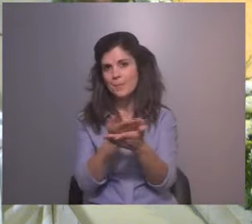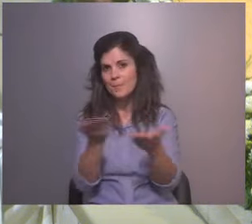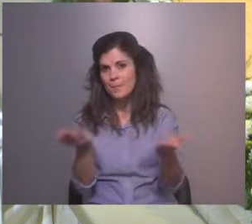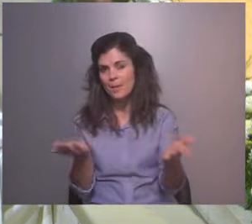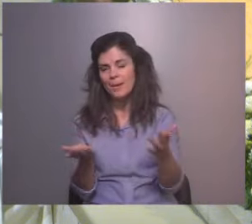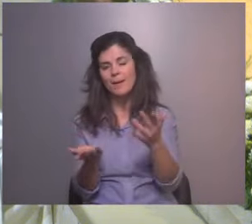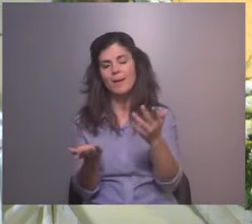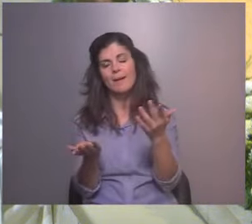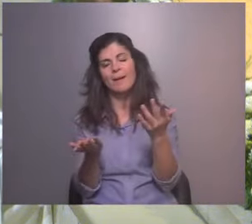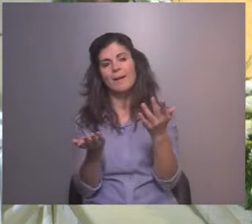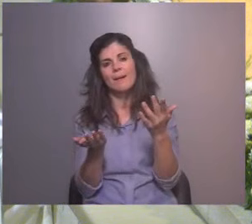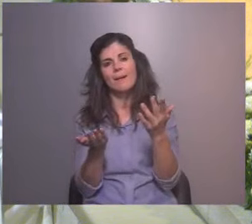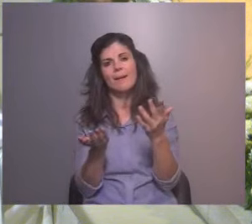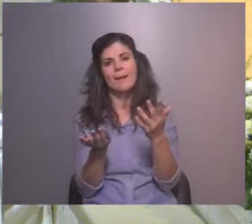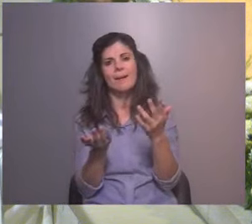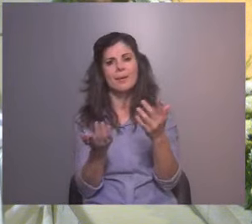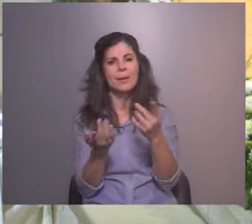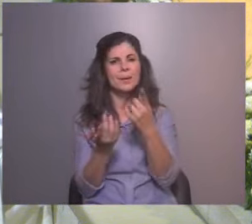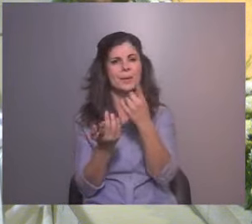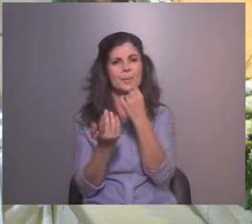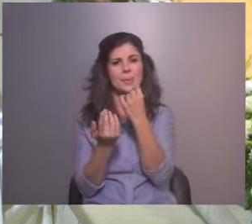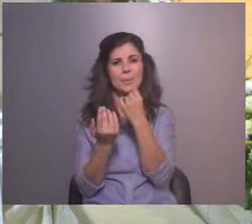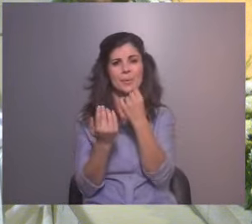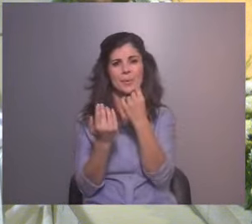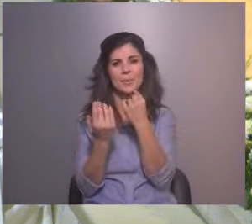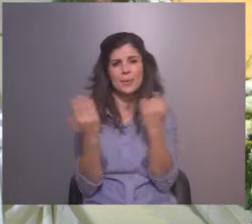Coração de